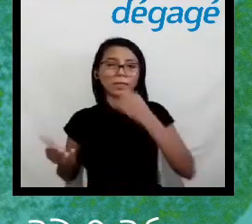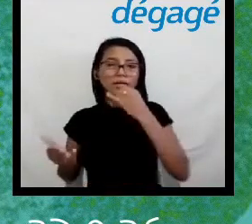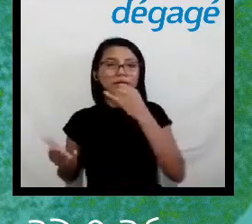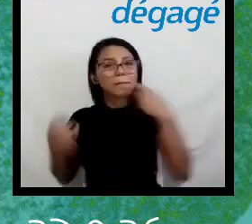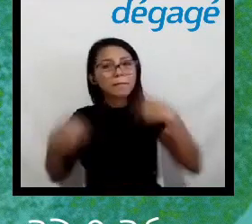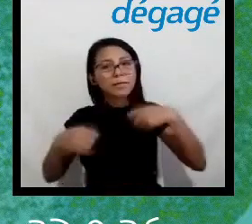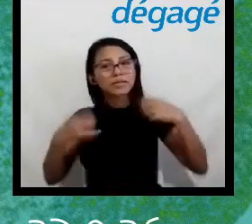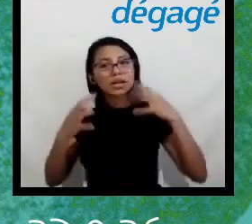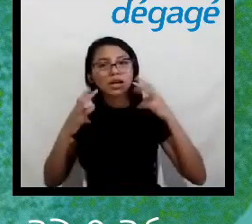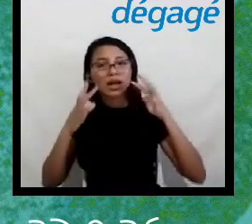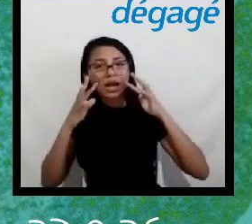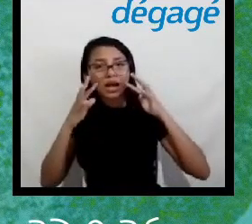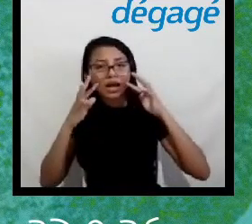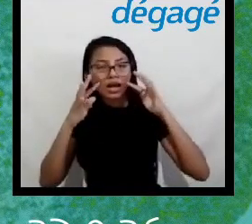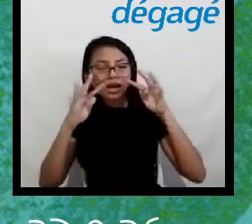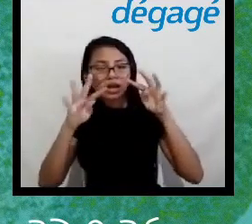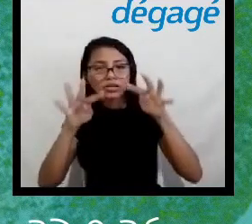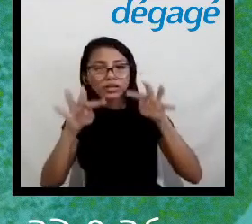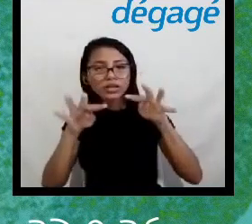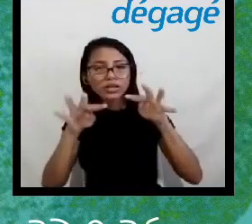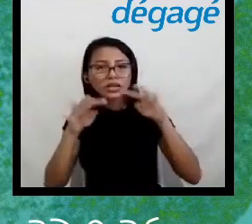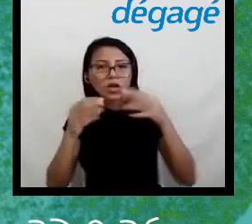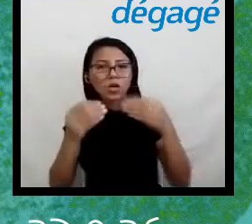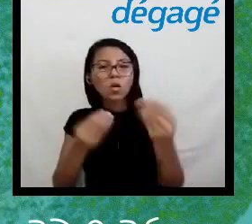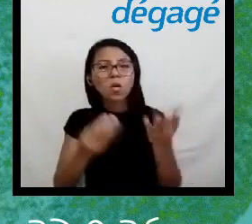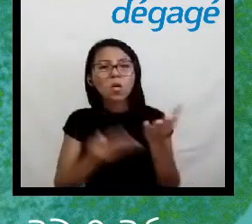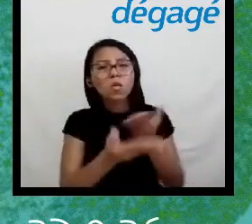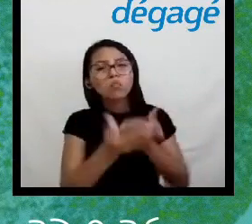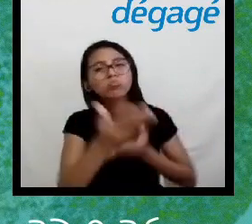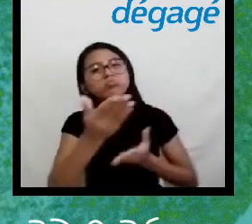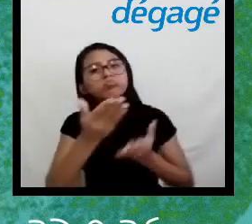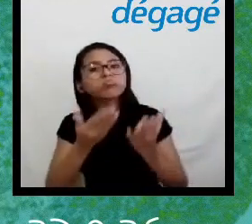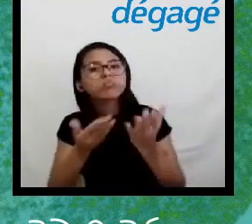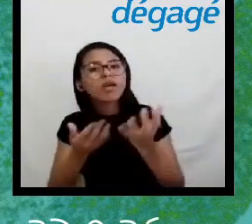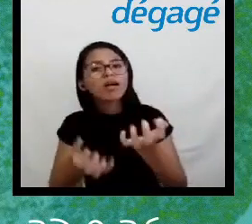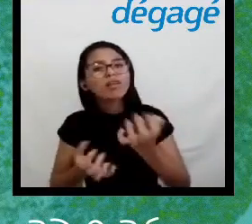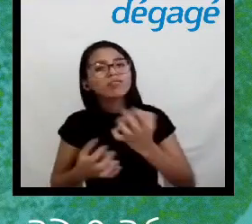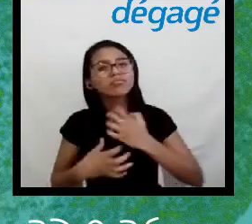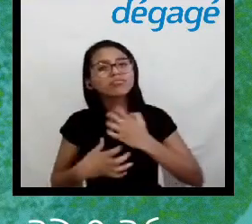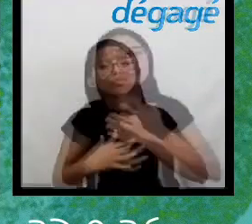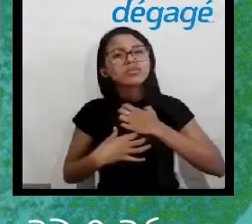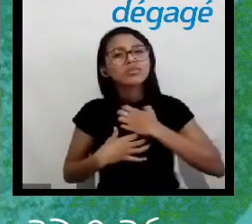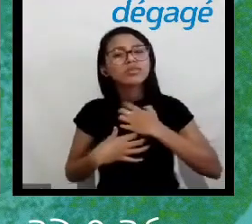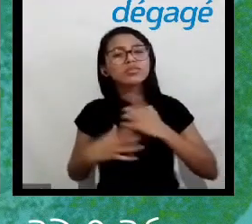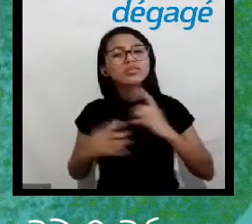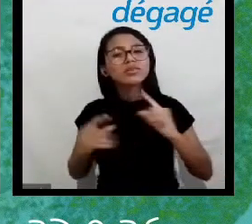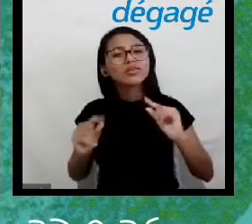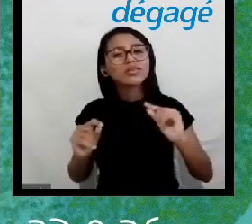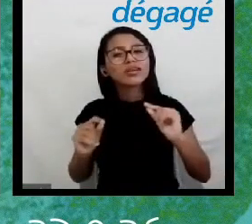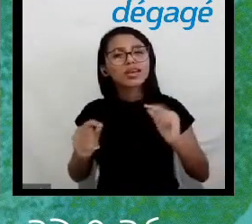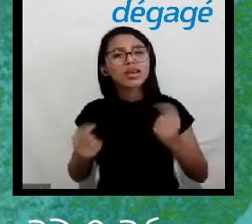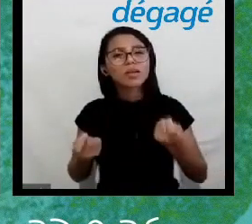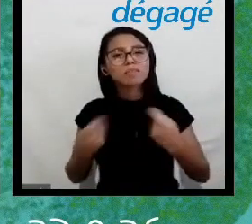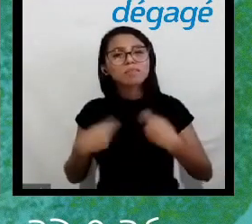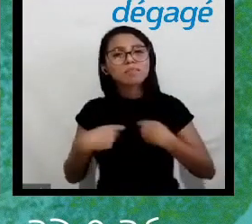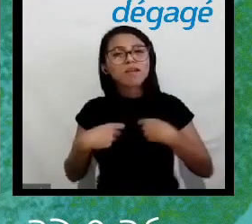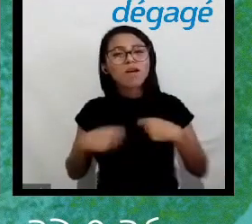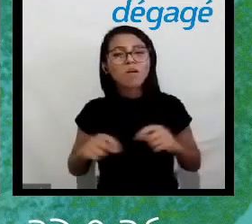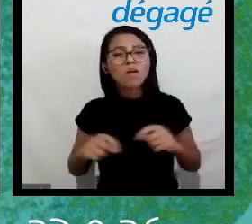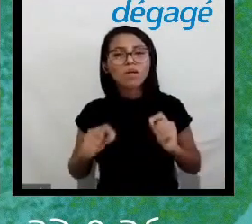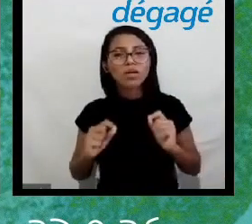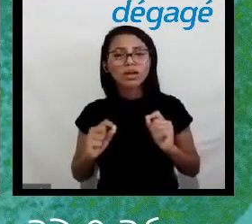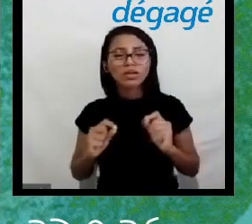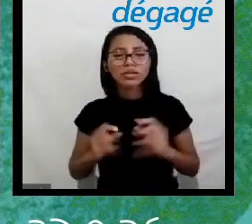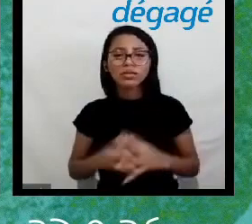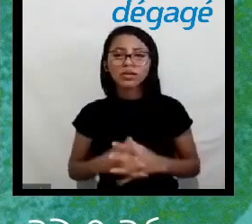que essa troca está me relacionando. É porque eu acho que é sobre a gente entender que,